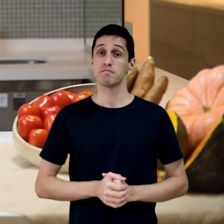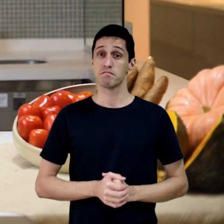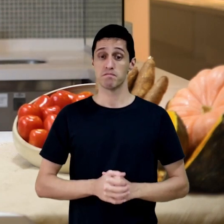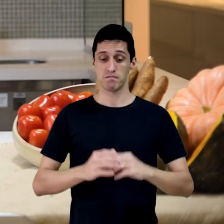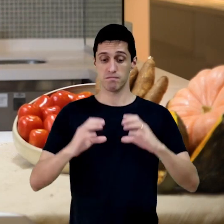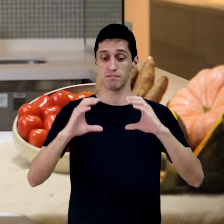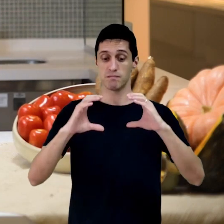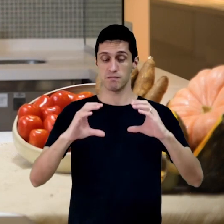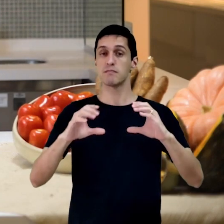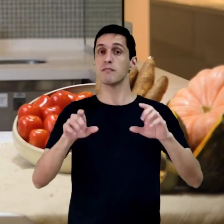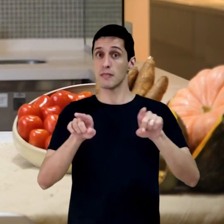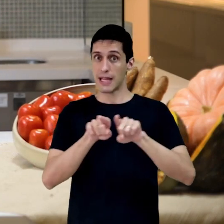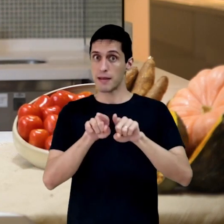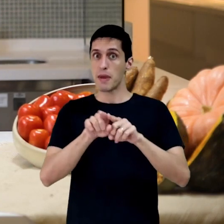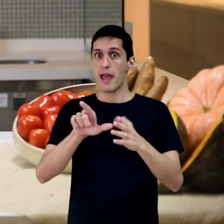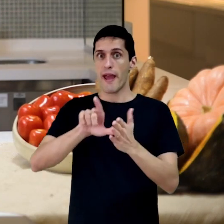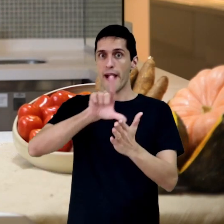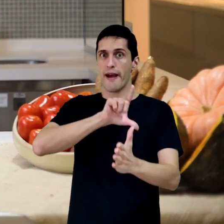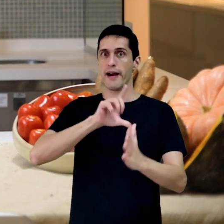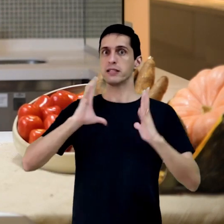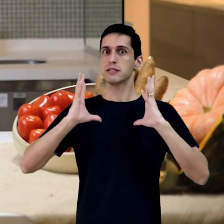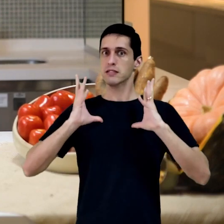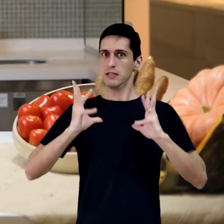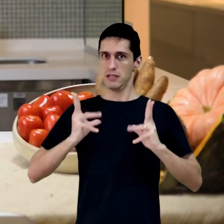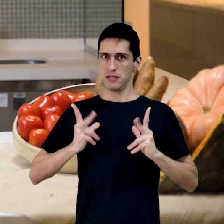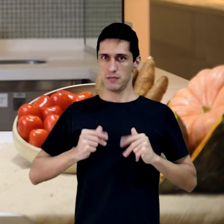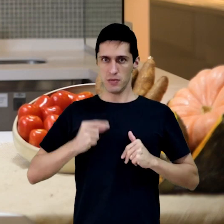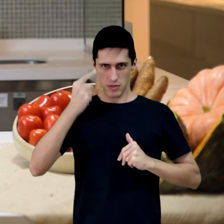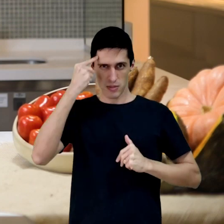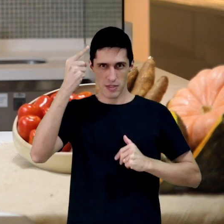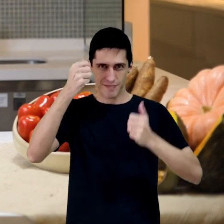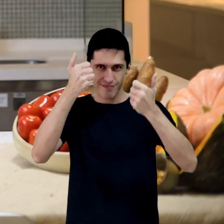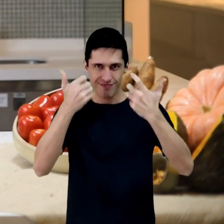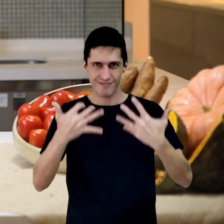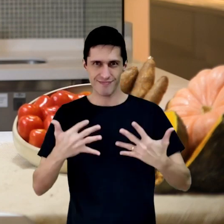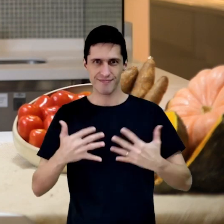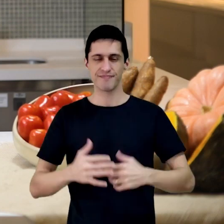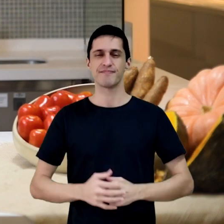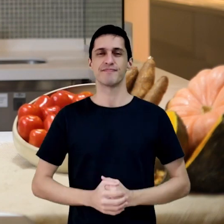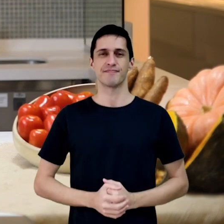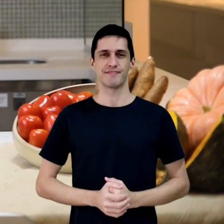Essa abóbora também foi higienizada, conforme já foi explicado aqui para vocês, tá?